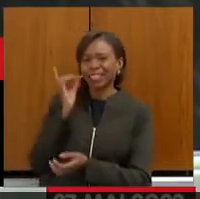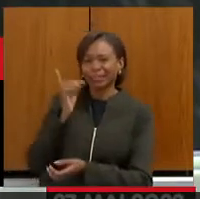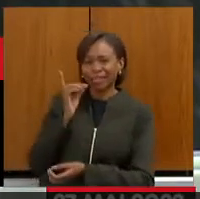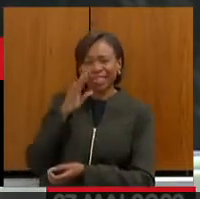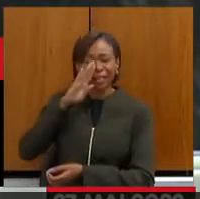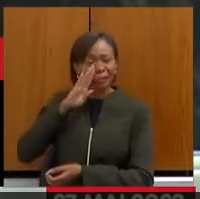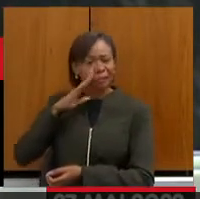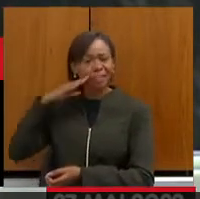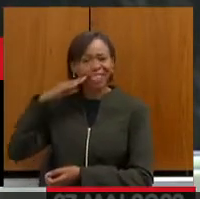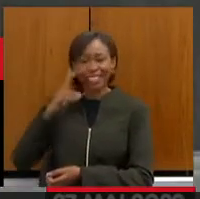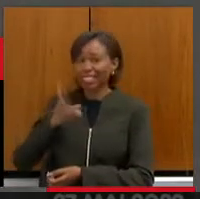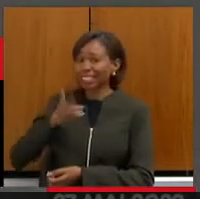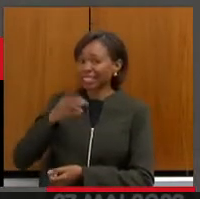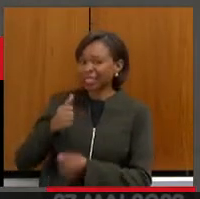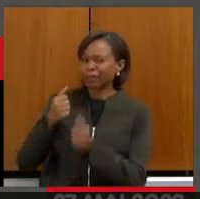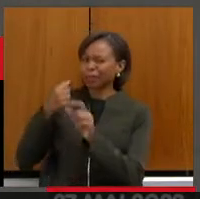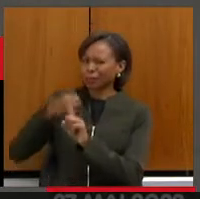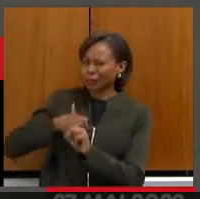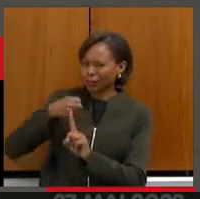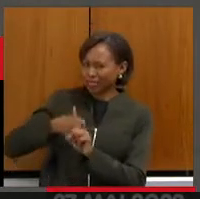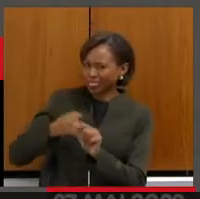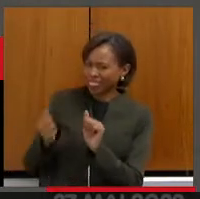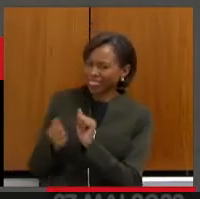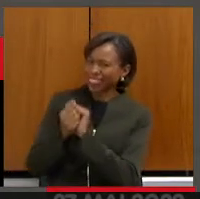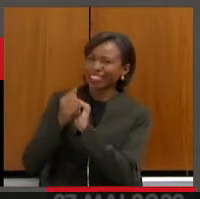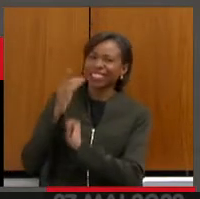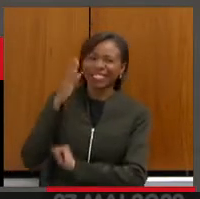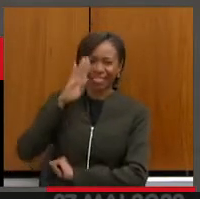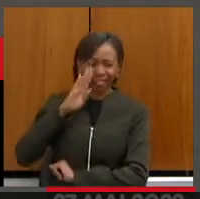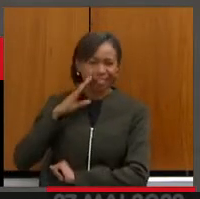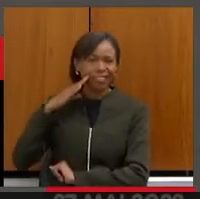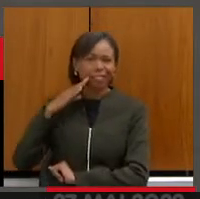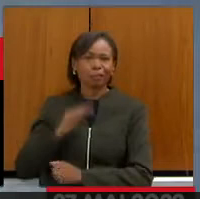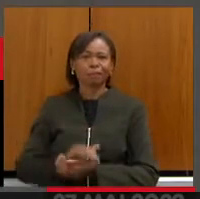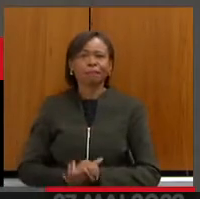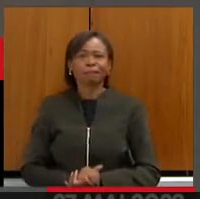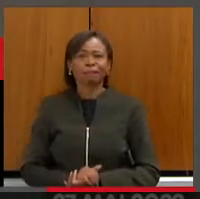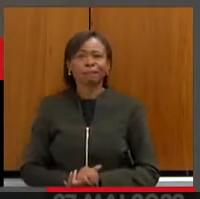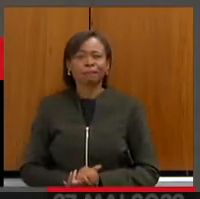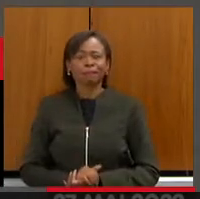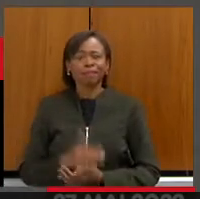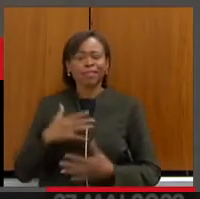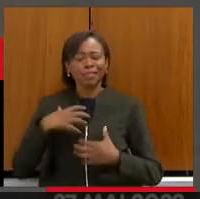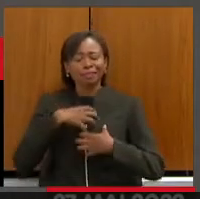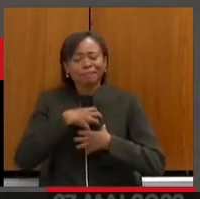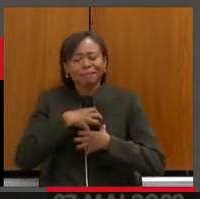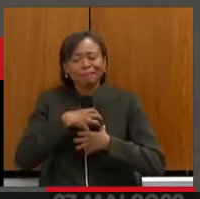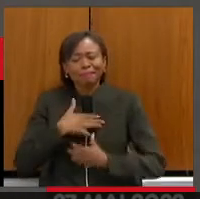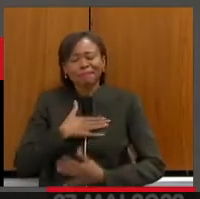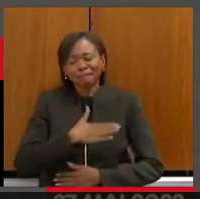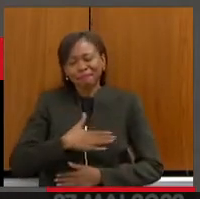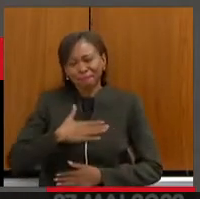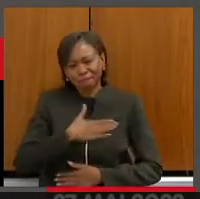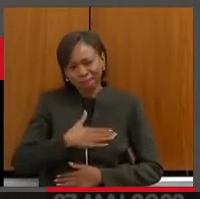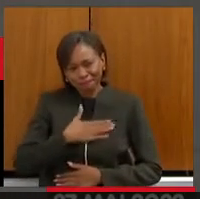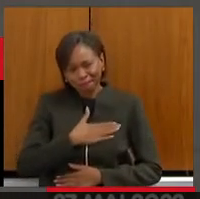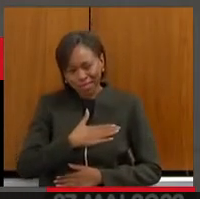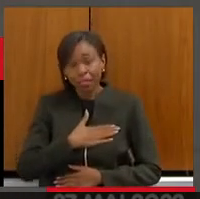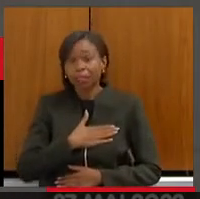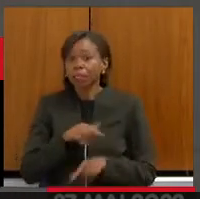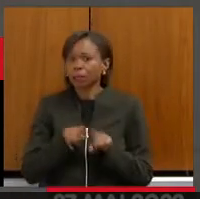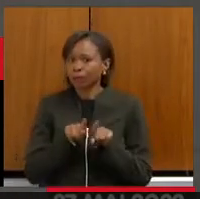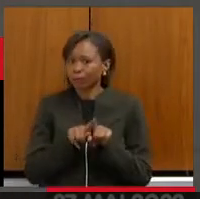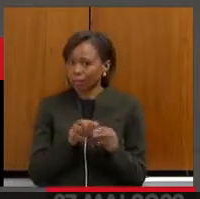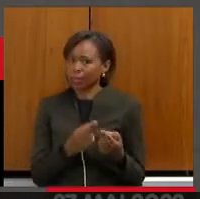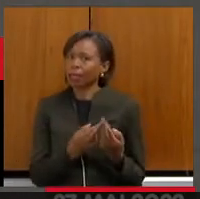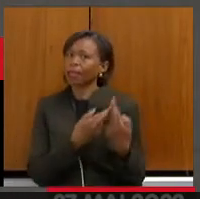Cerqueira que a gente sempre tá aí na luta né Beatriz bom gente é com muita alegria e imenso senso de